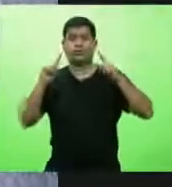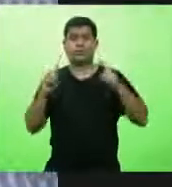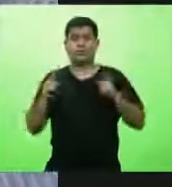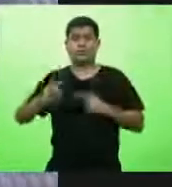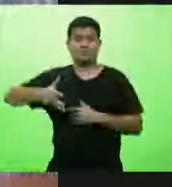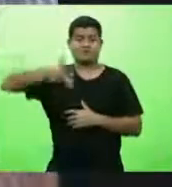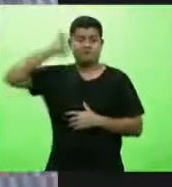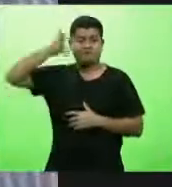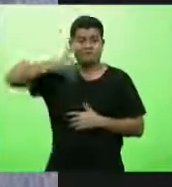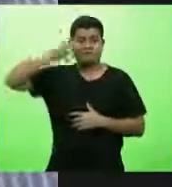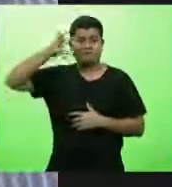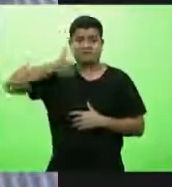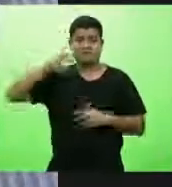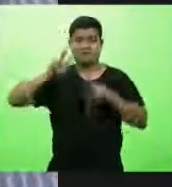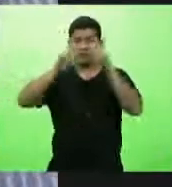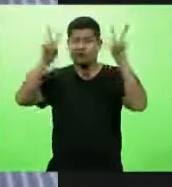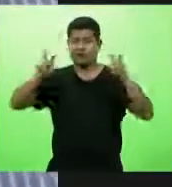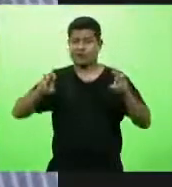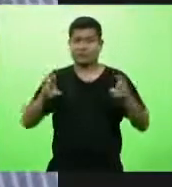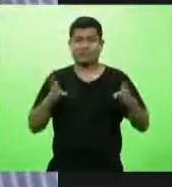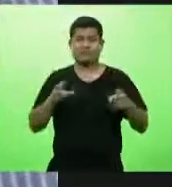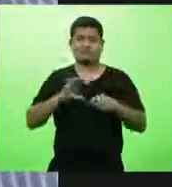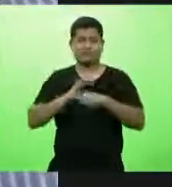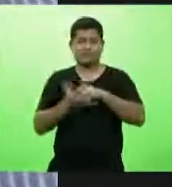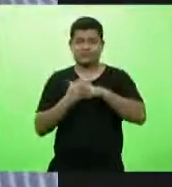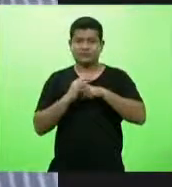falando sobre a pandemia.